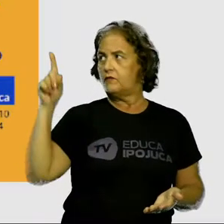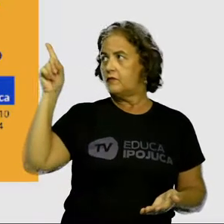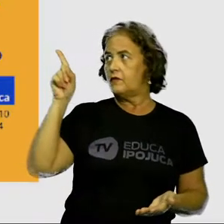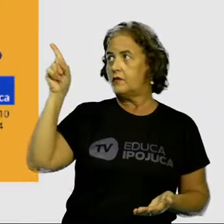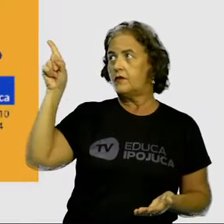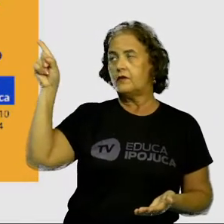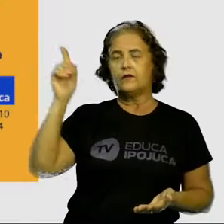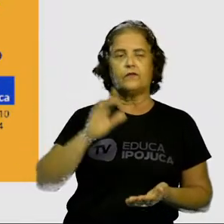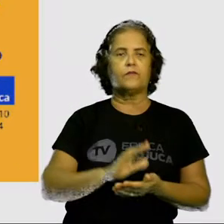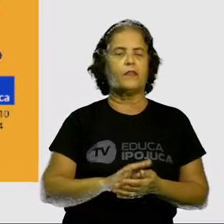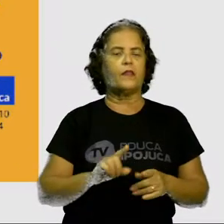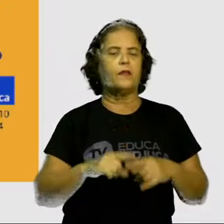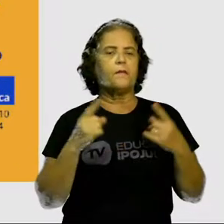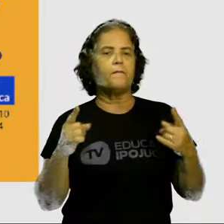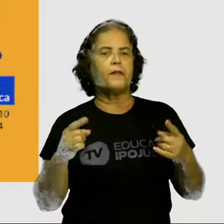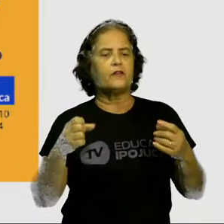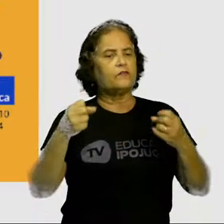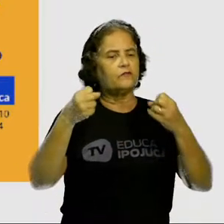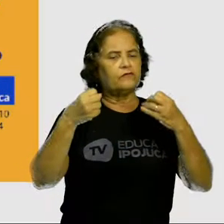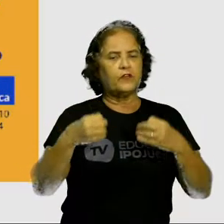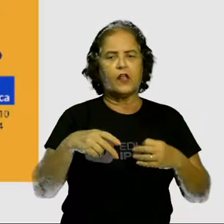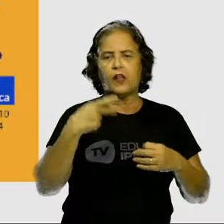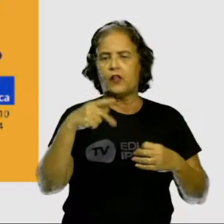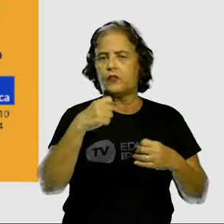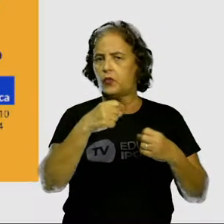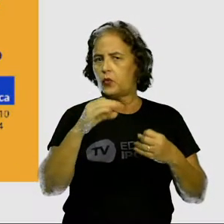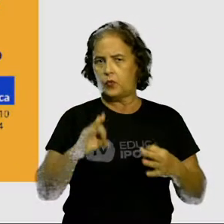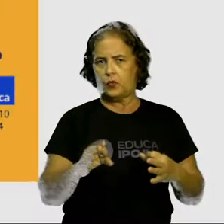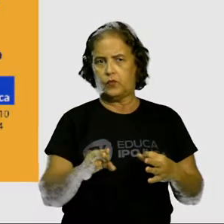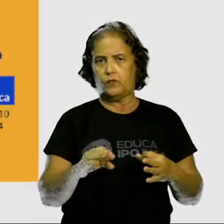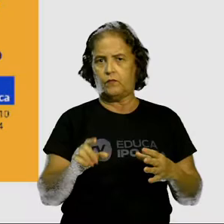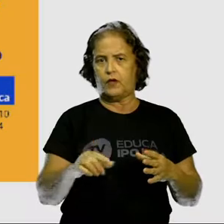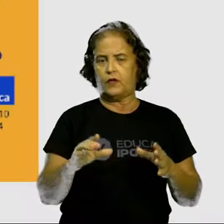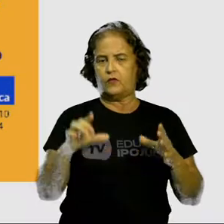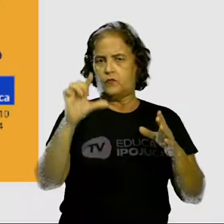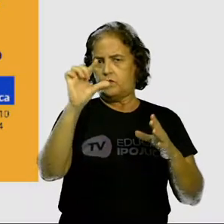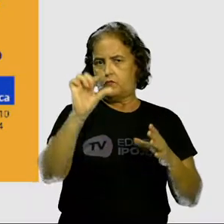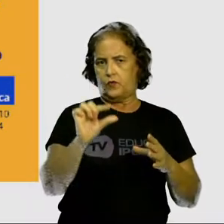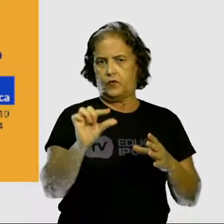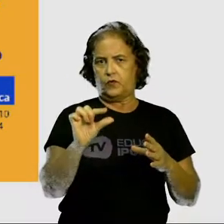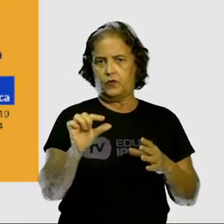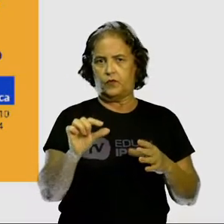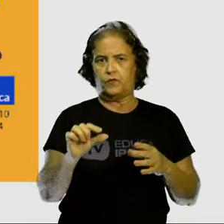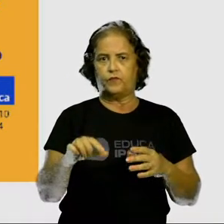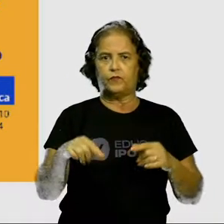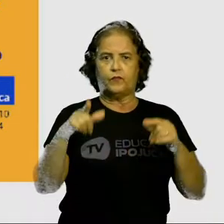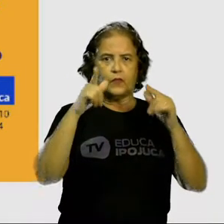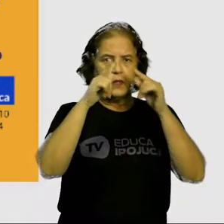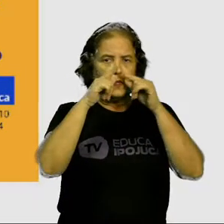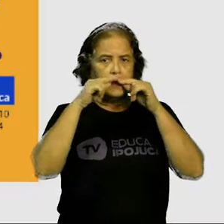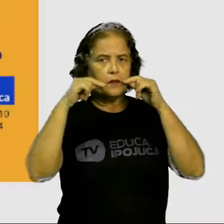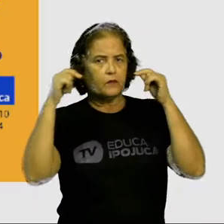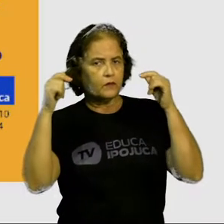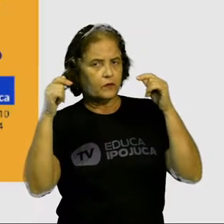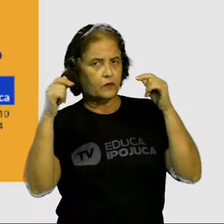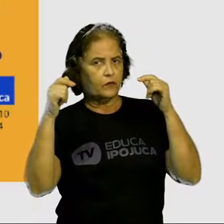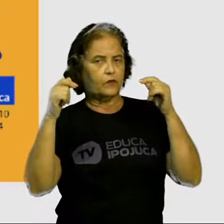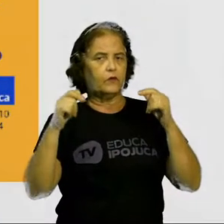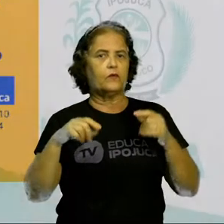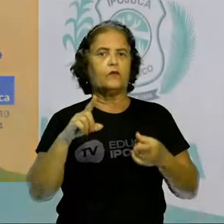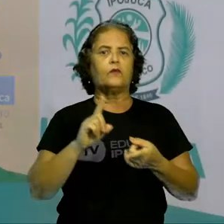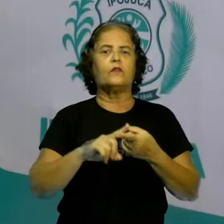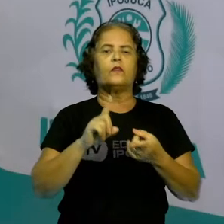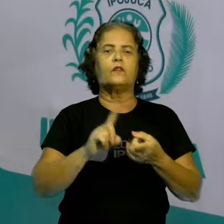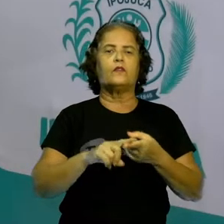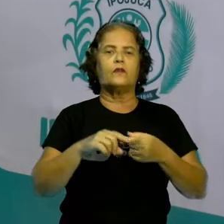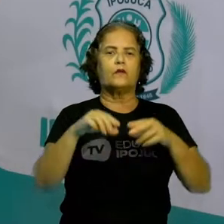sobre todos eles hoje, mesmo porque não dá tempo. Mas nós já falamos um pouco aqui sobre o Deodoro da Fonseca e sobre o Floriano